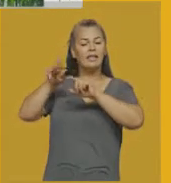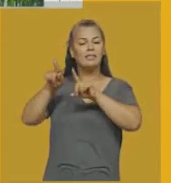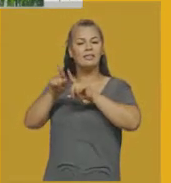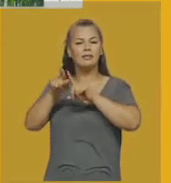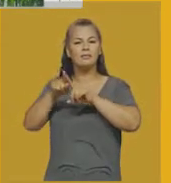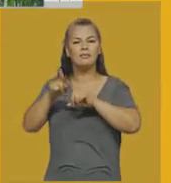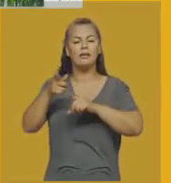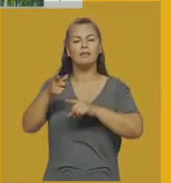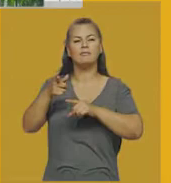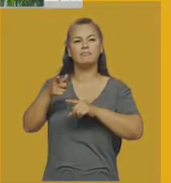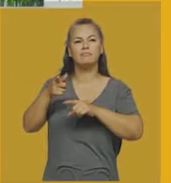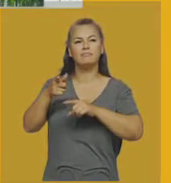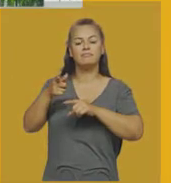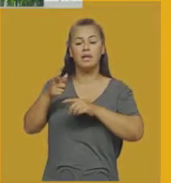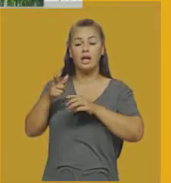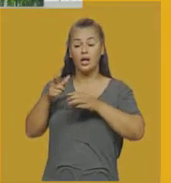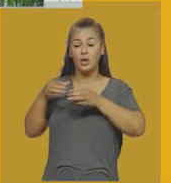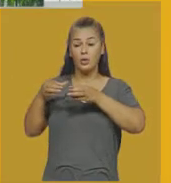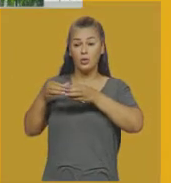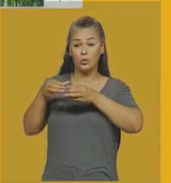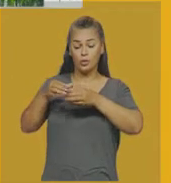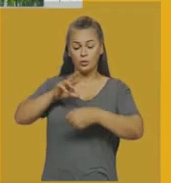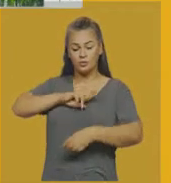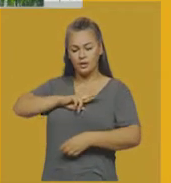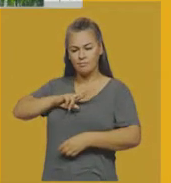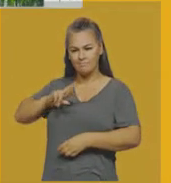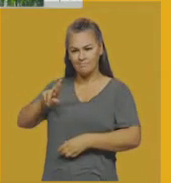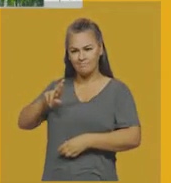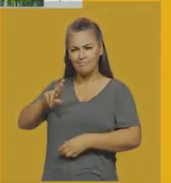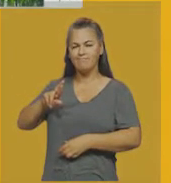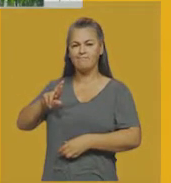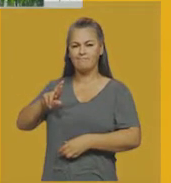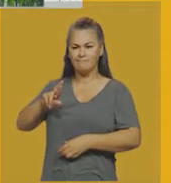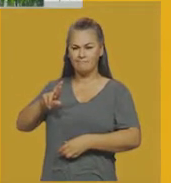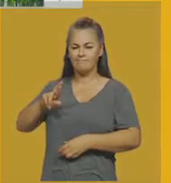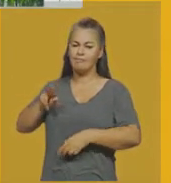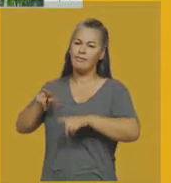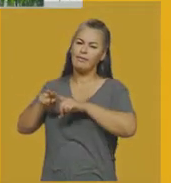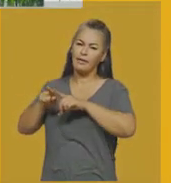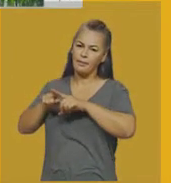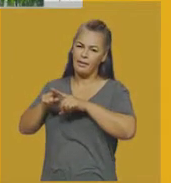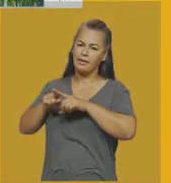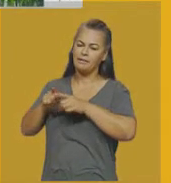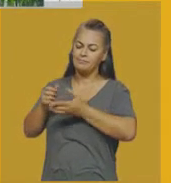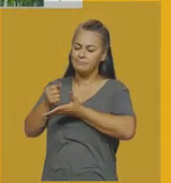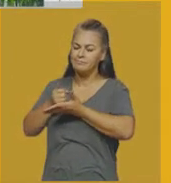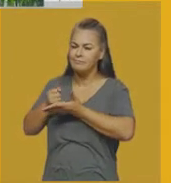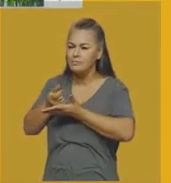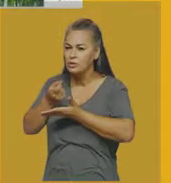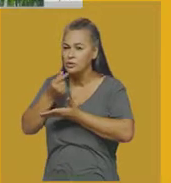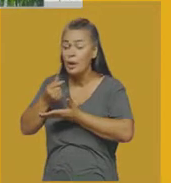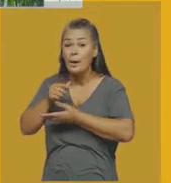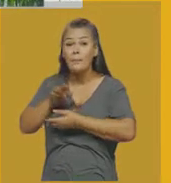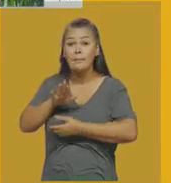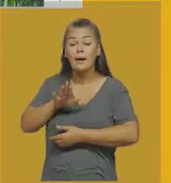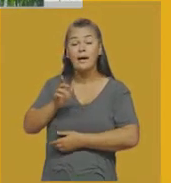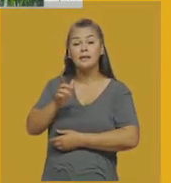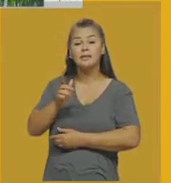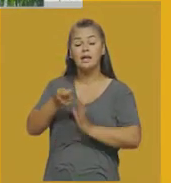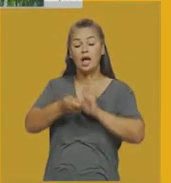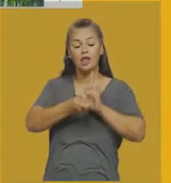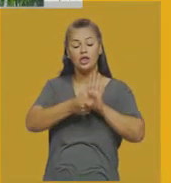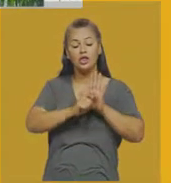religiosas, né? E droga lembra de planta, né? De planta seca, tá? O conceito de